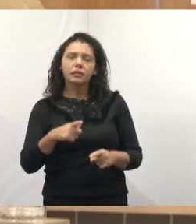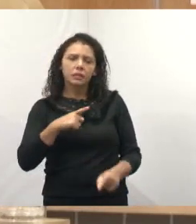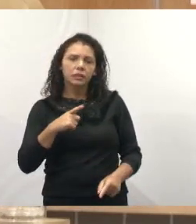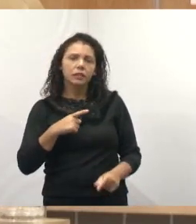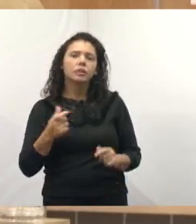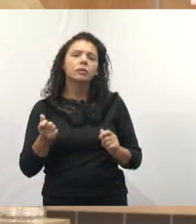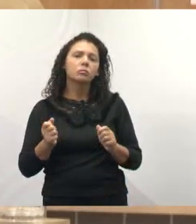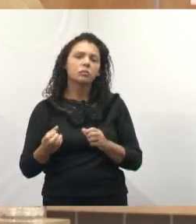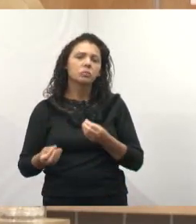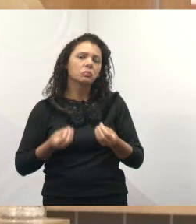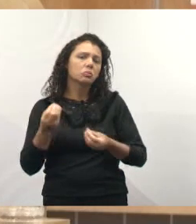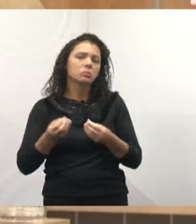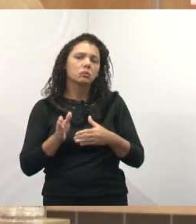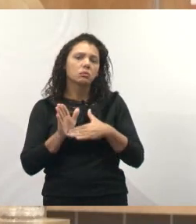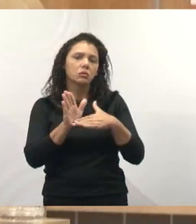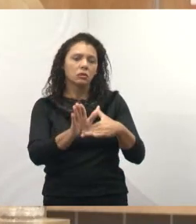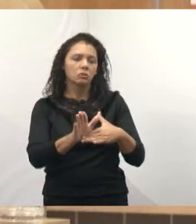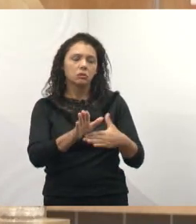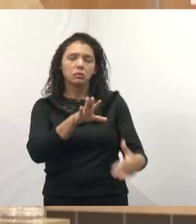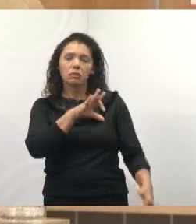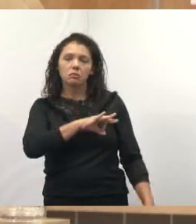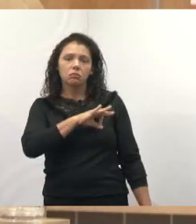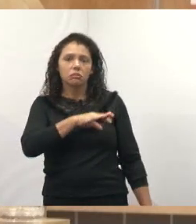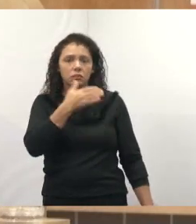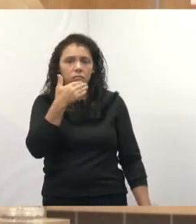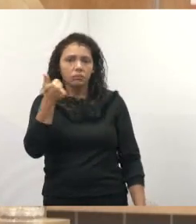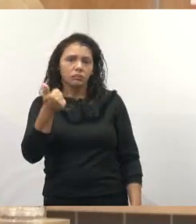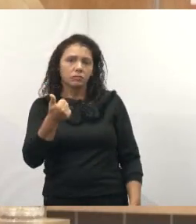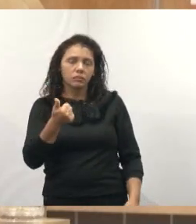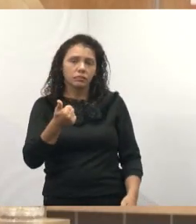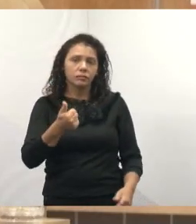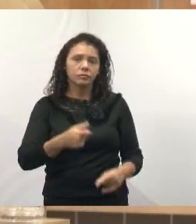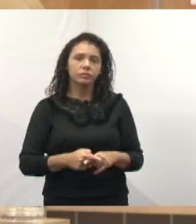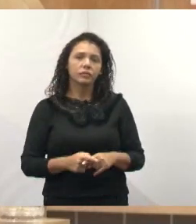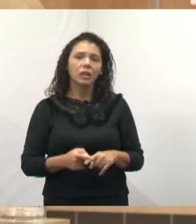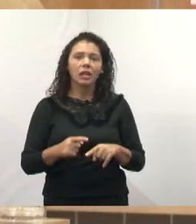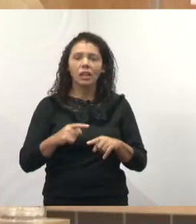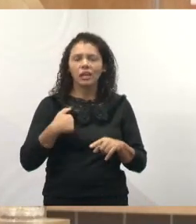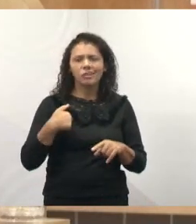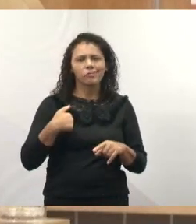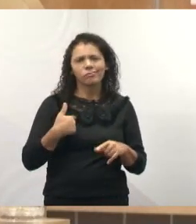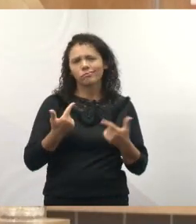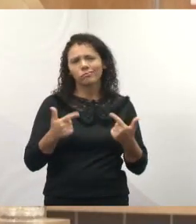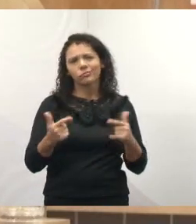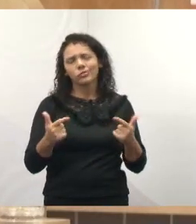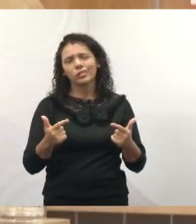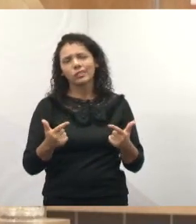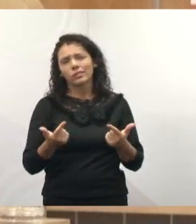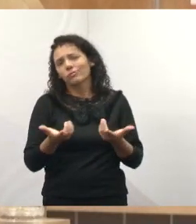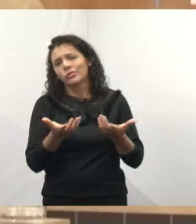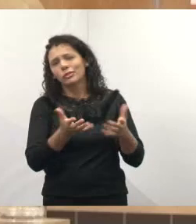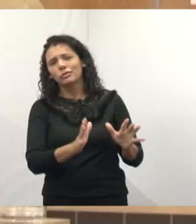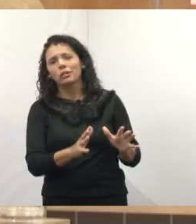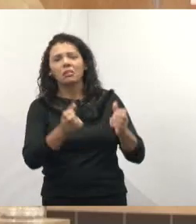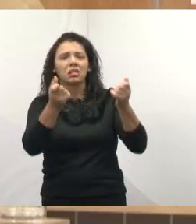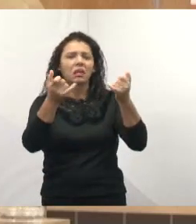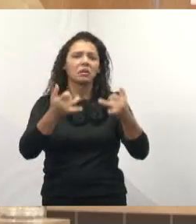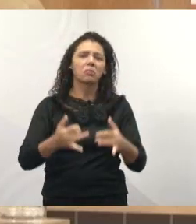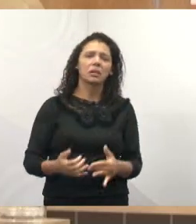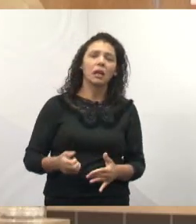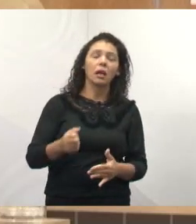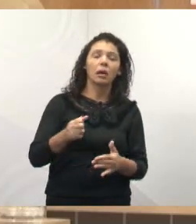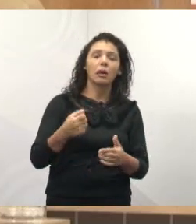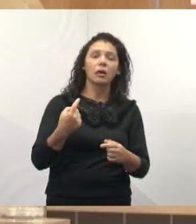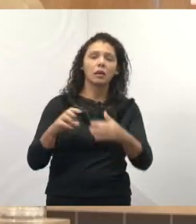eu não quero aqui discorrer sobre a aquisição de prédio do SAI, de 25